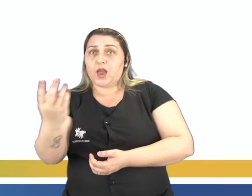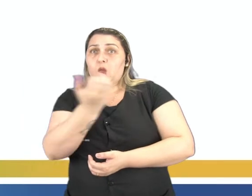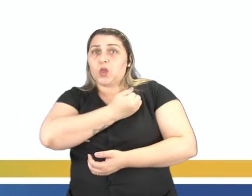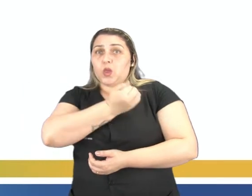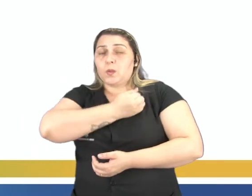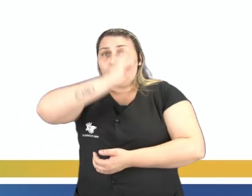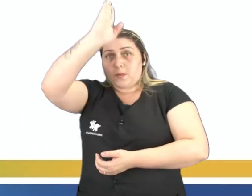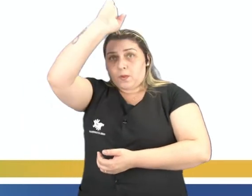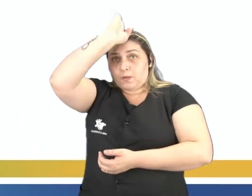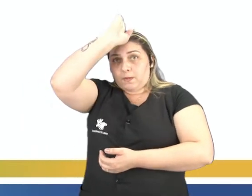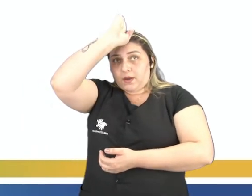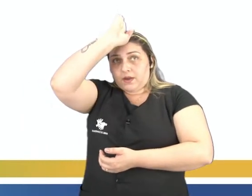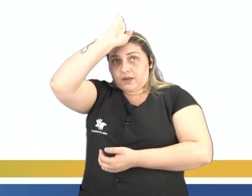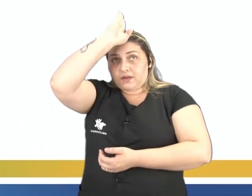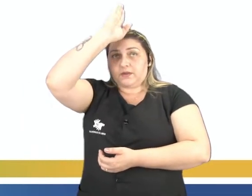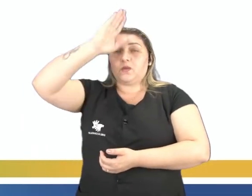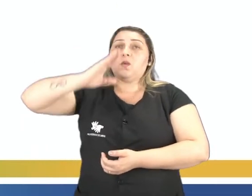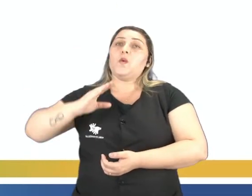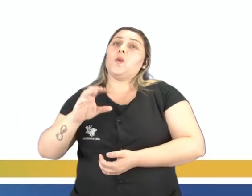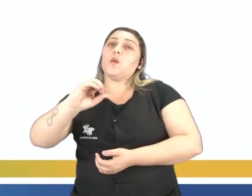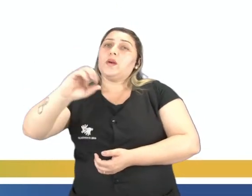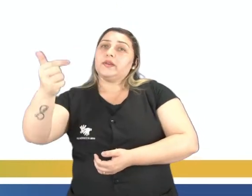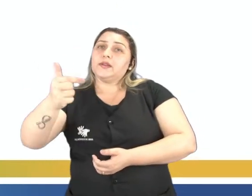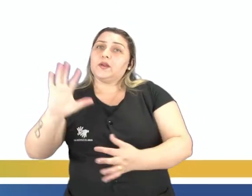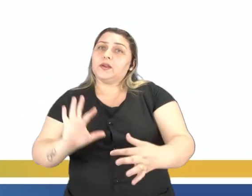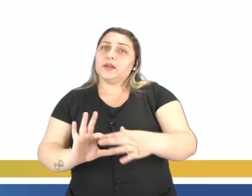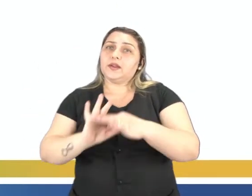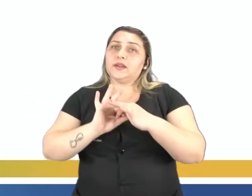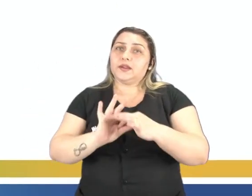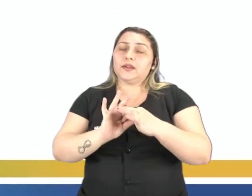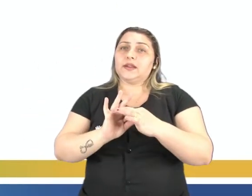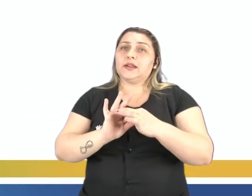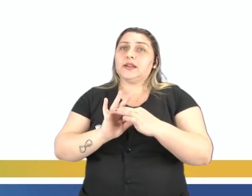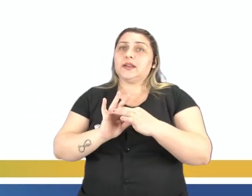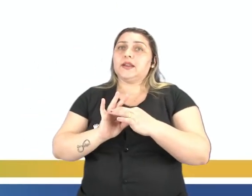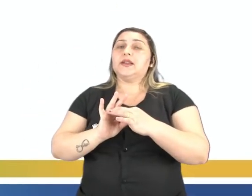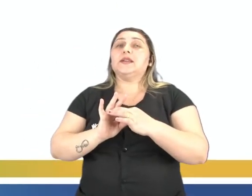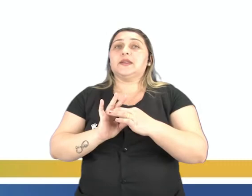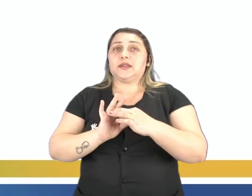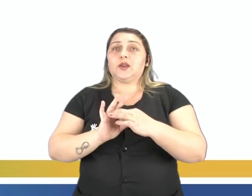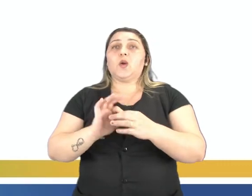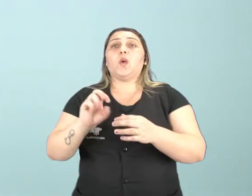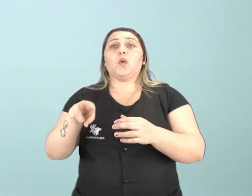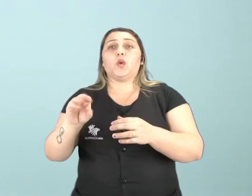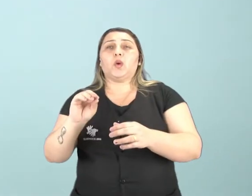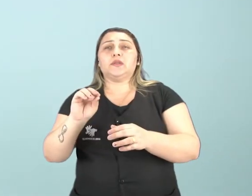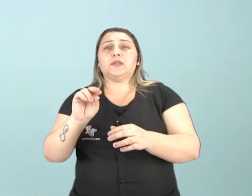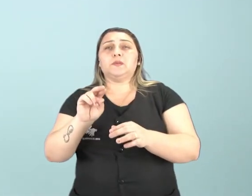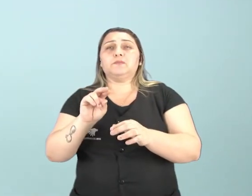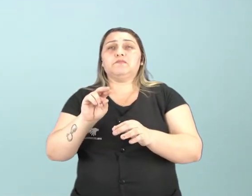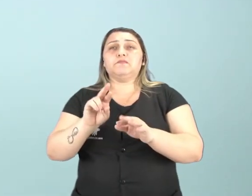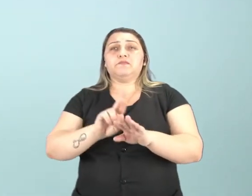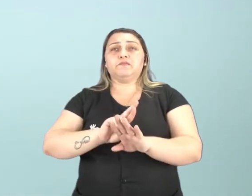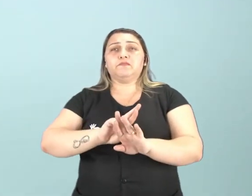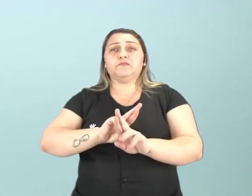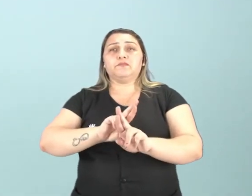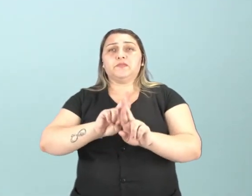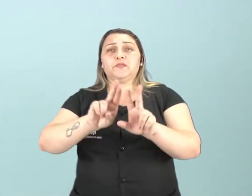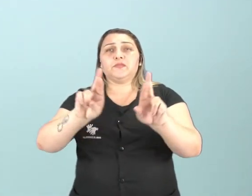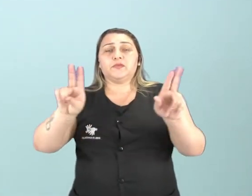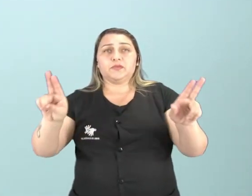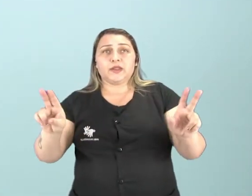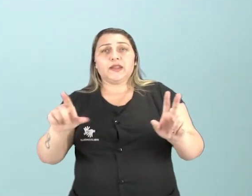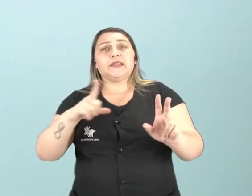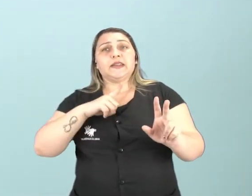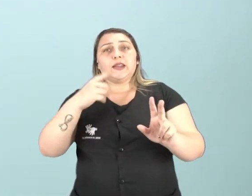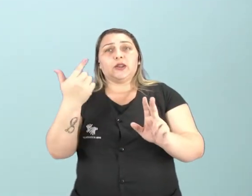quando o oxigênio, né, estiver ligado a elementos químicos, que o NOx dele é variável, então a gente pode ter duas formas